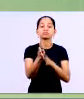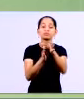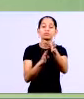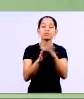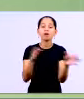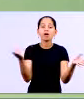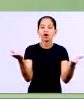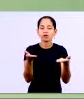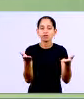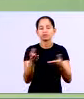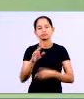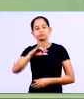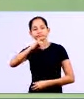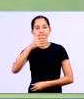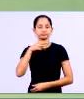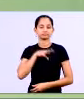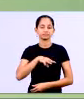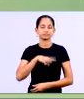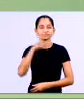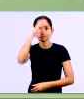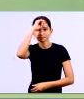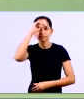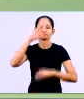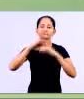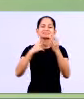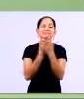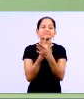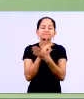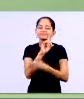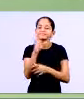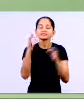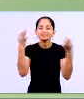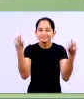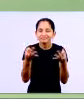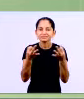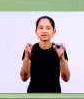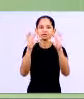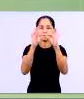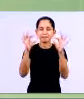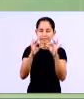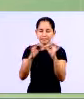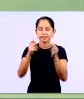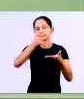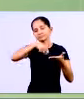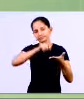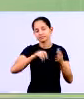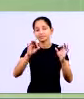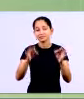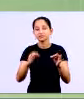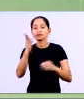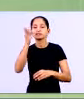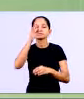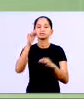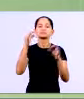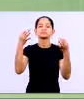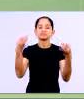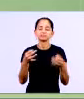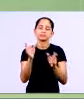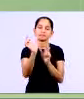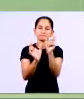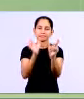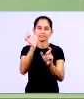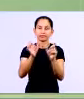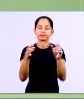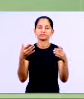professora Tayane, para a gente não errar e a gente saber onde é que tem acento e onde é que não tem mais